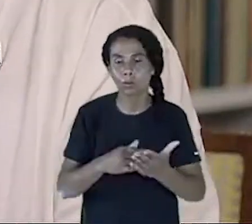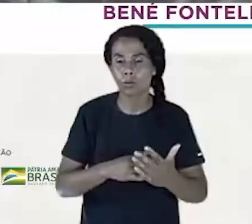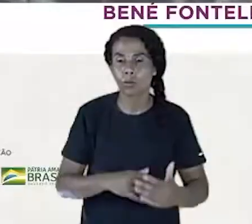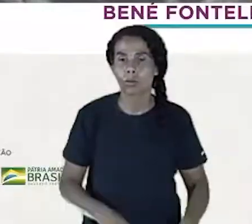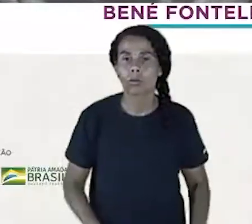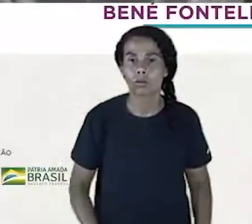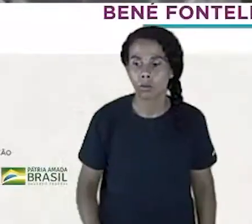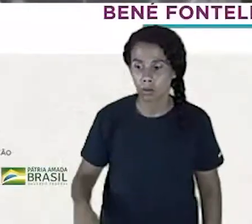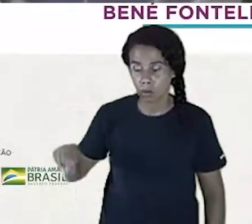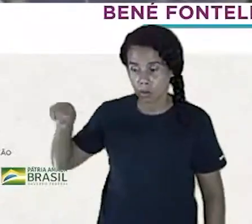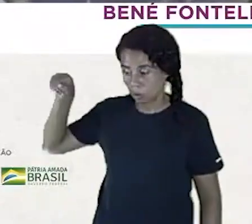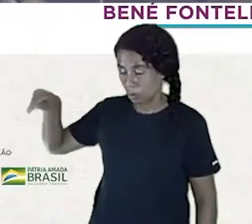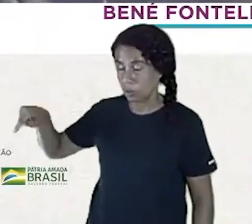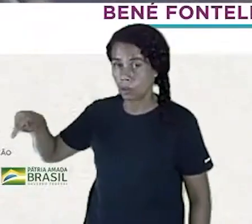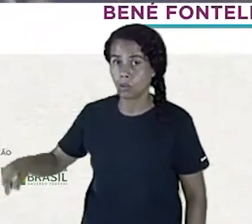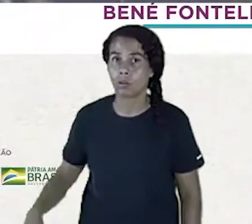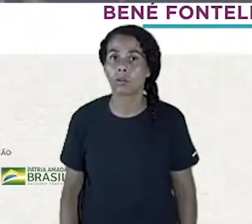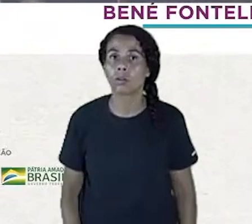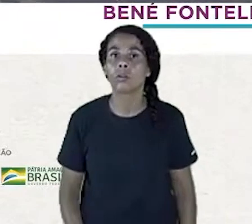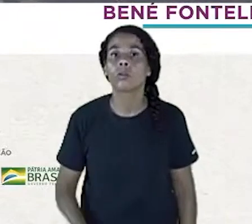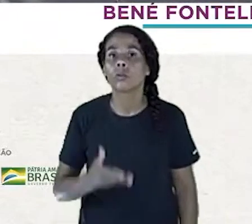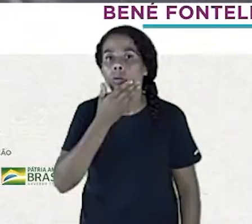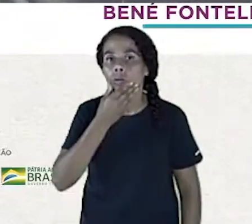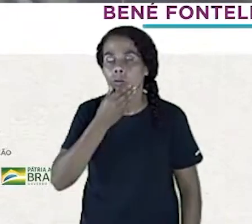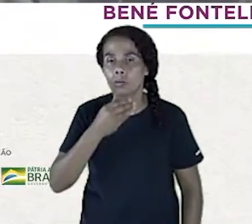Gil simplificou.